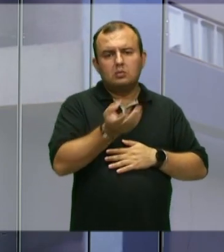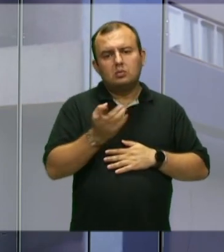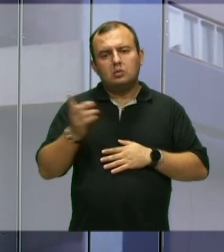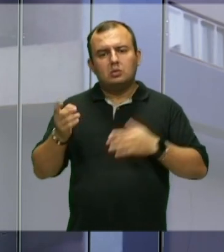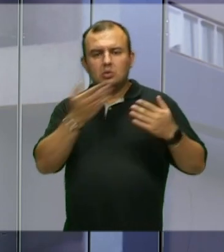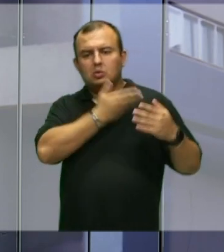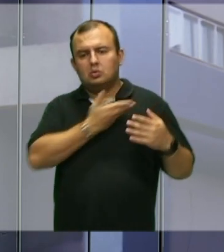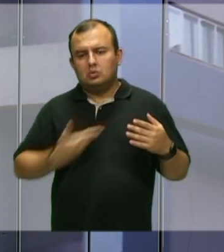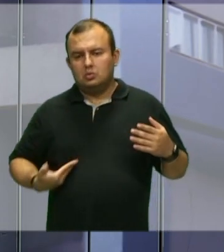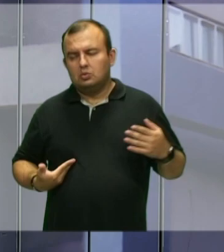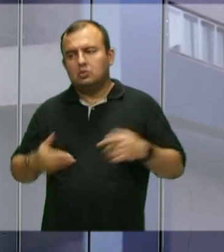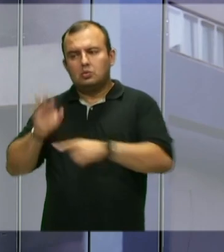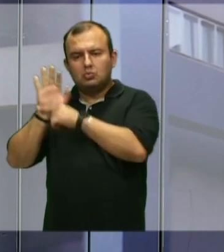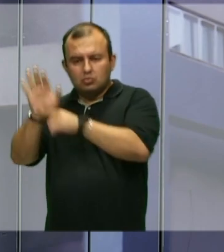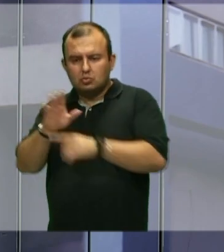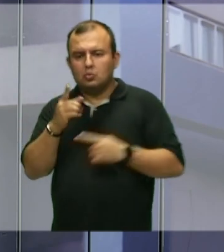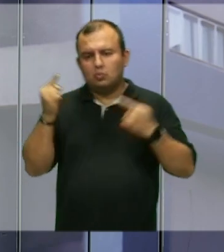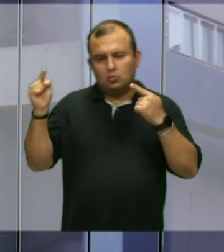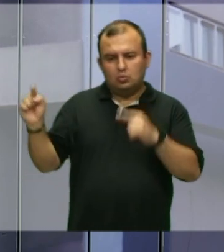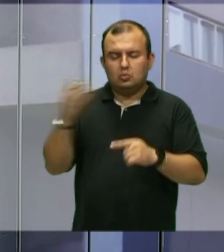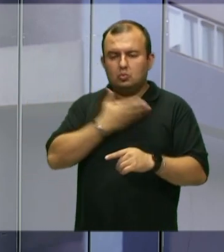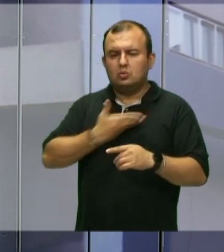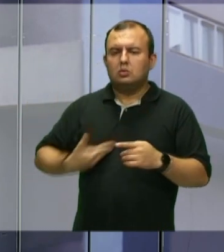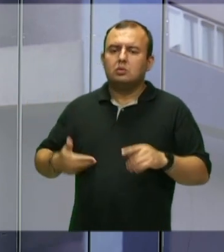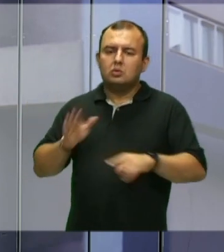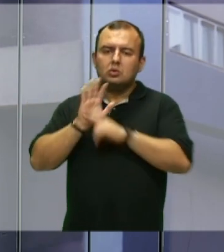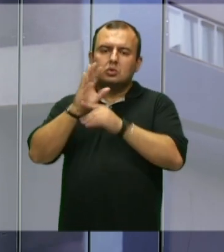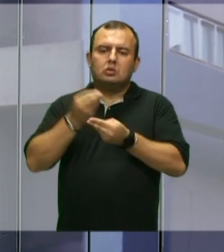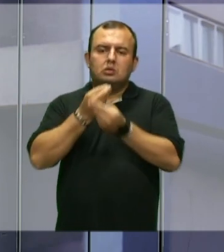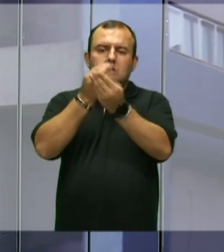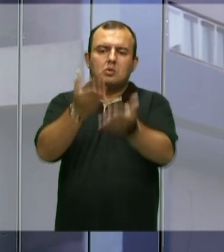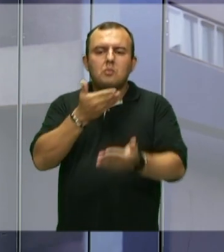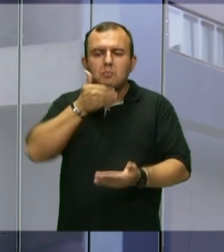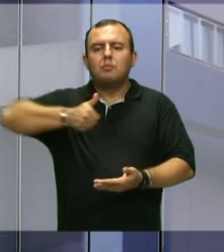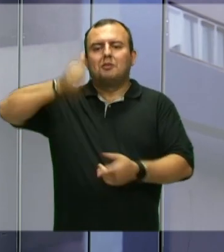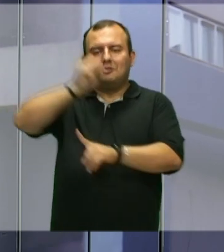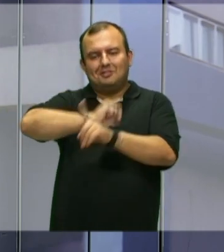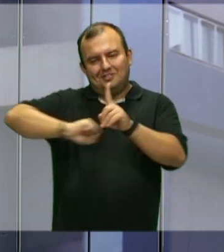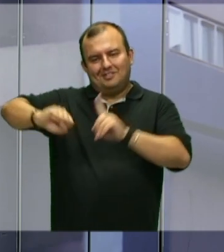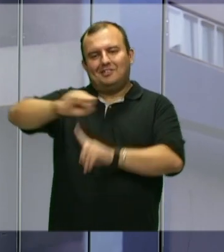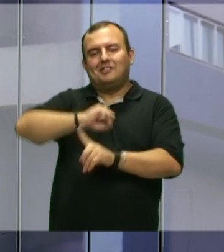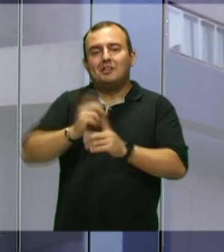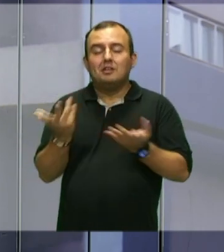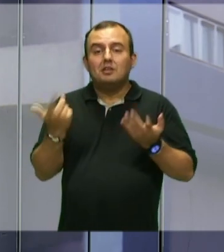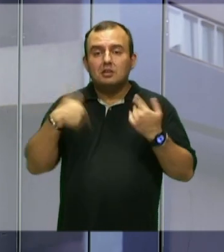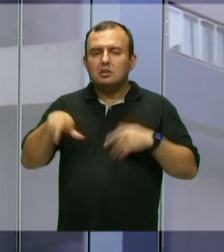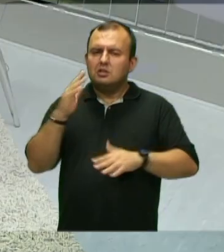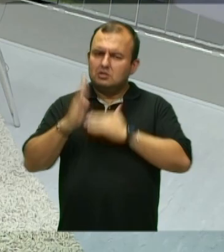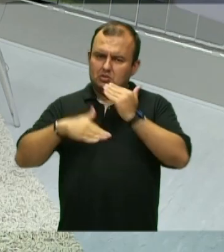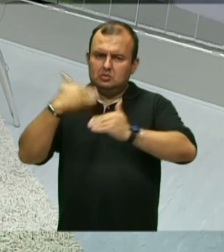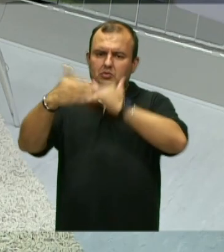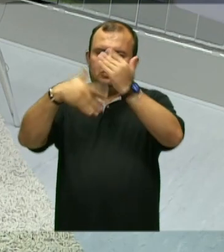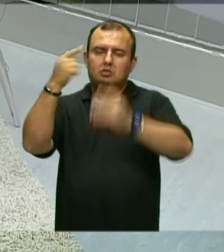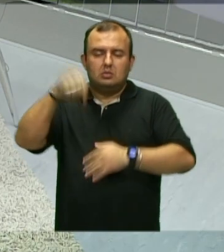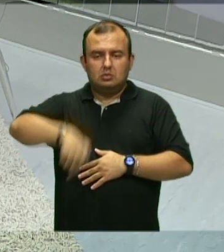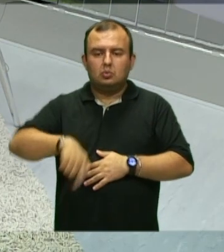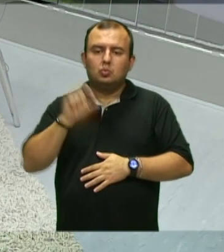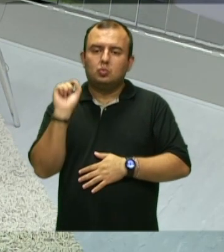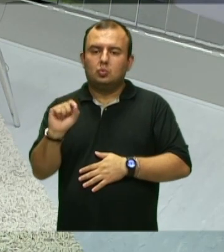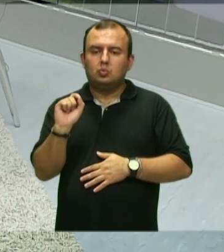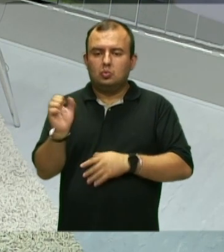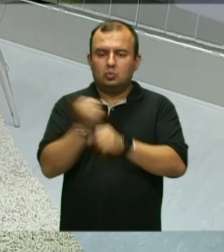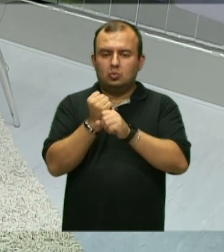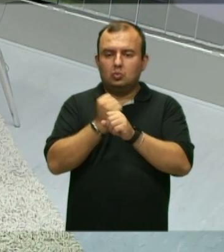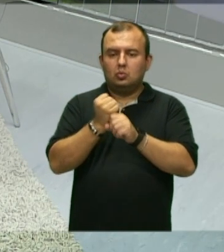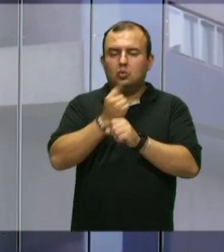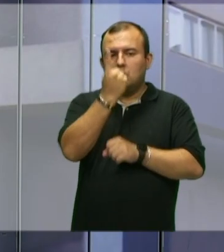oposição quanto da situação, para que a gente possa entregar o melhor para a nossa sociedade. É nisso que eu venho construindo, né? Eu estou aqui há 1 ano e